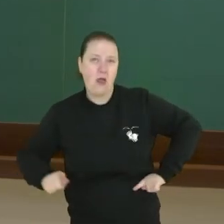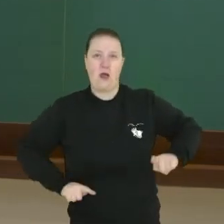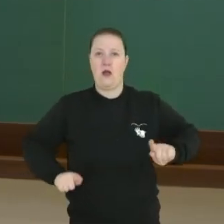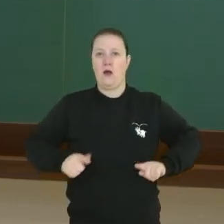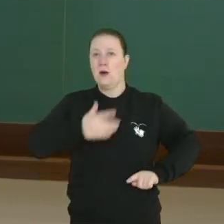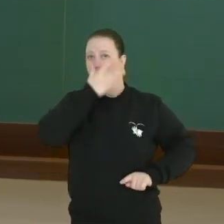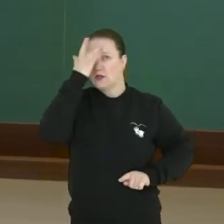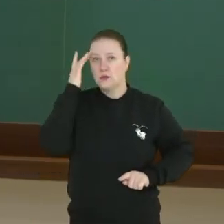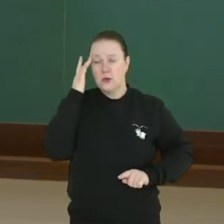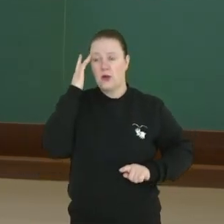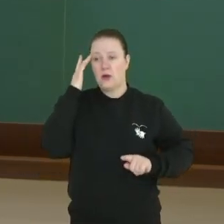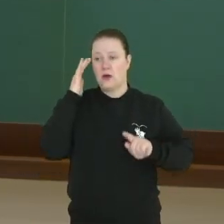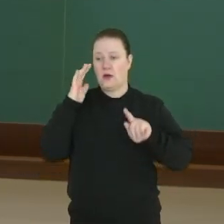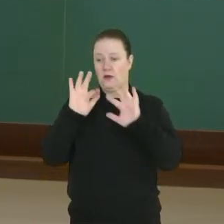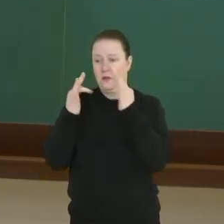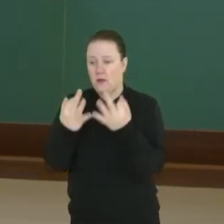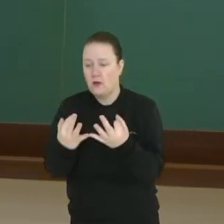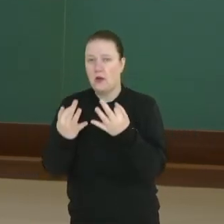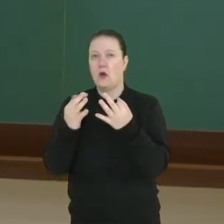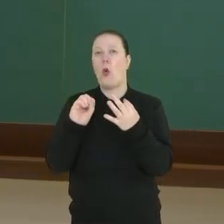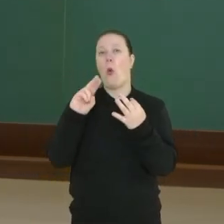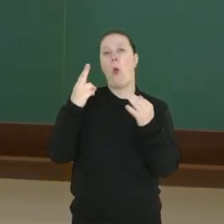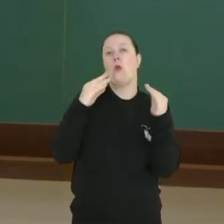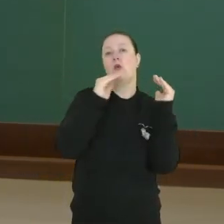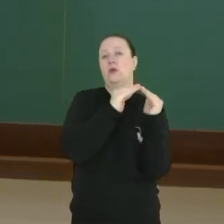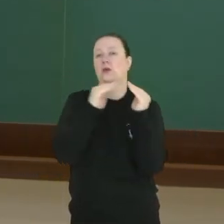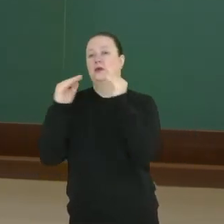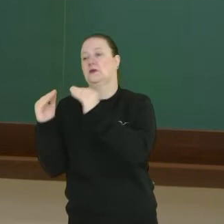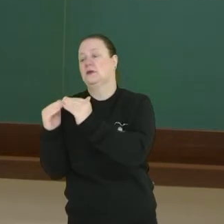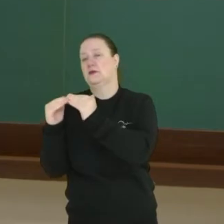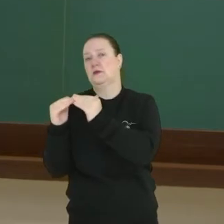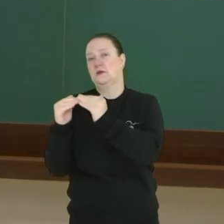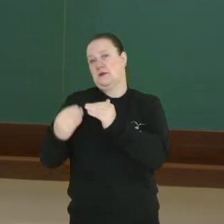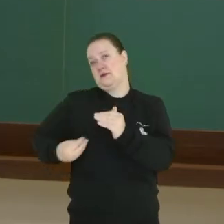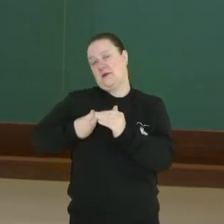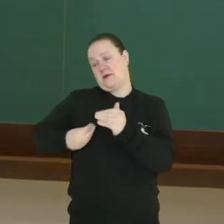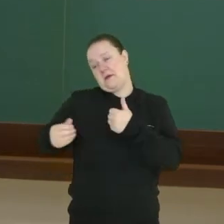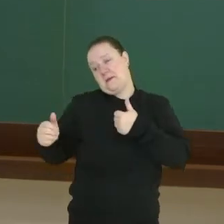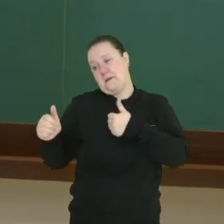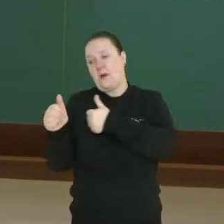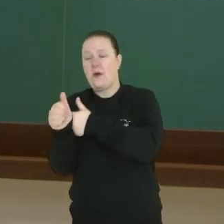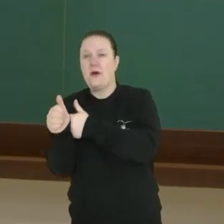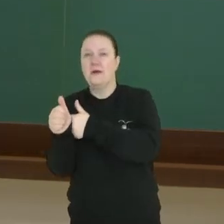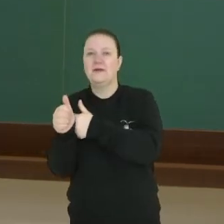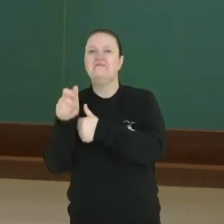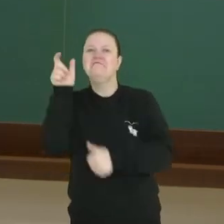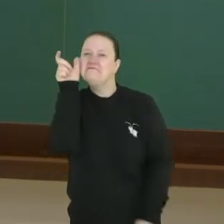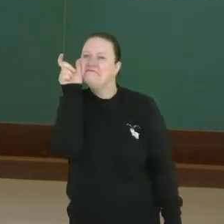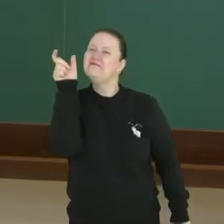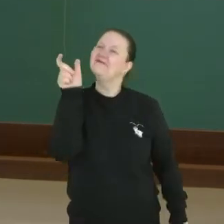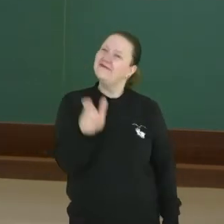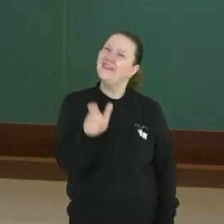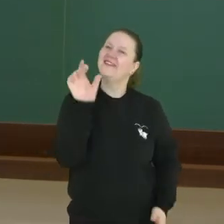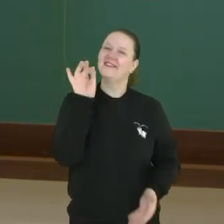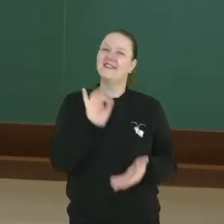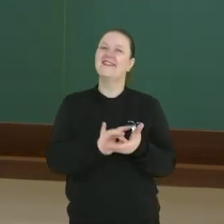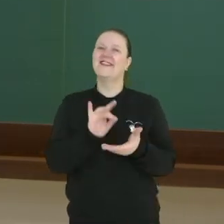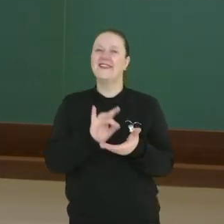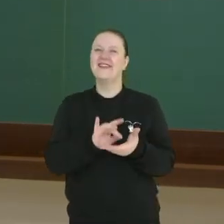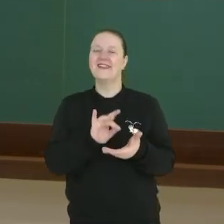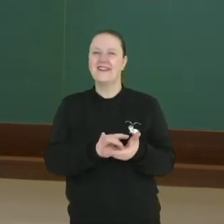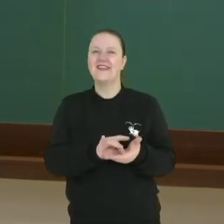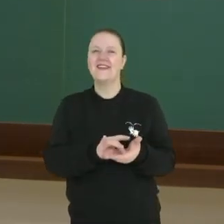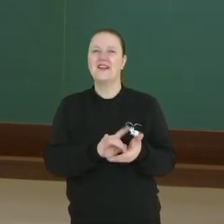De um vizinho que morava lá próximo, coisas assim. Então, muito interessante essa questão aqui